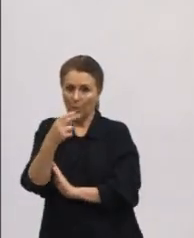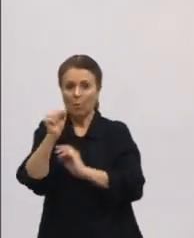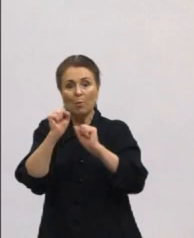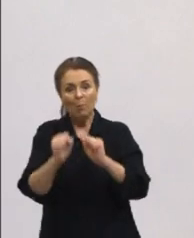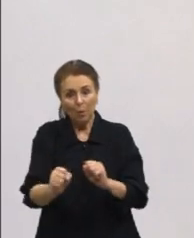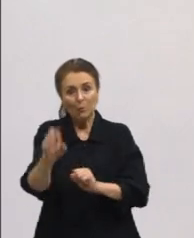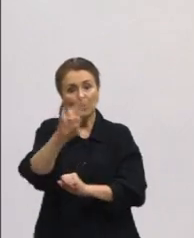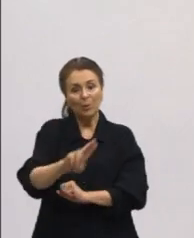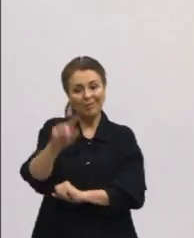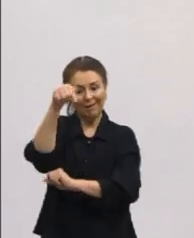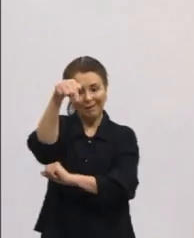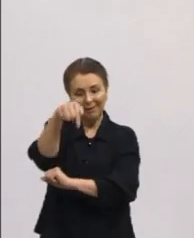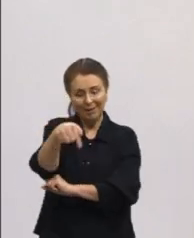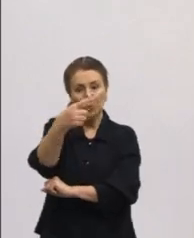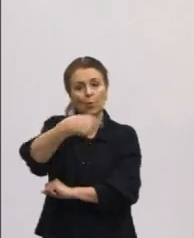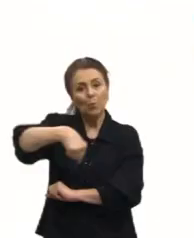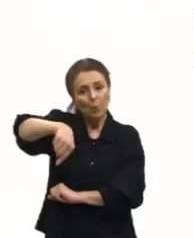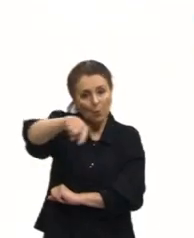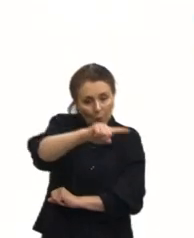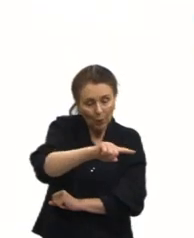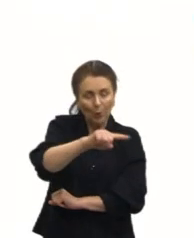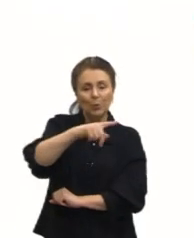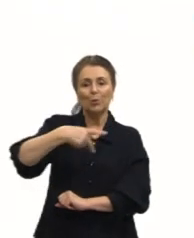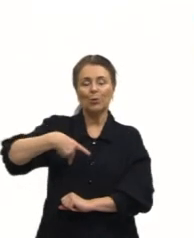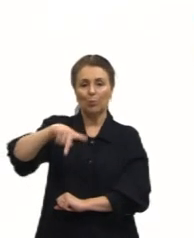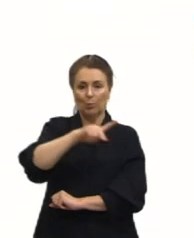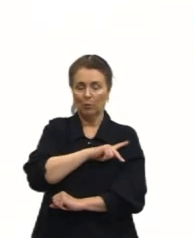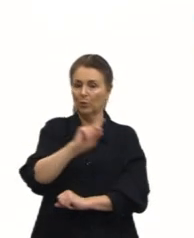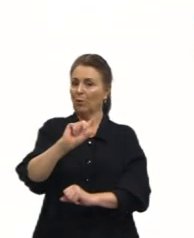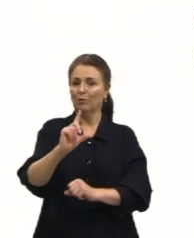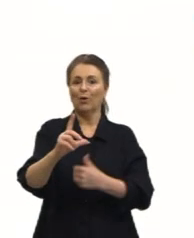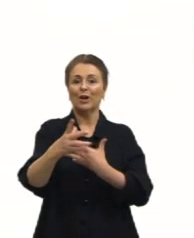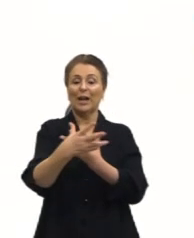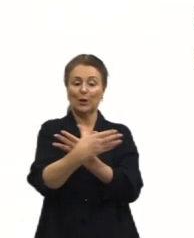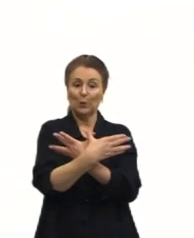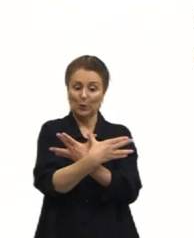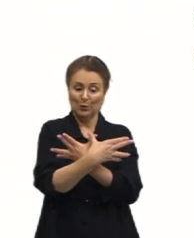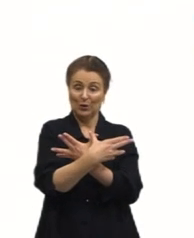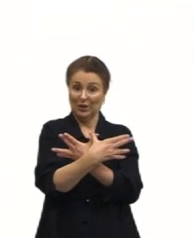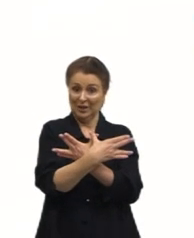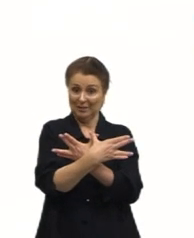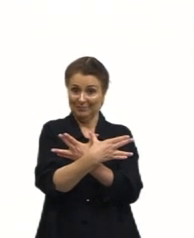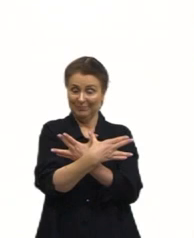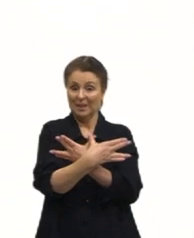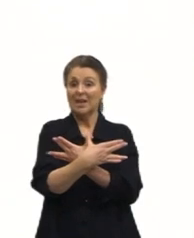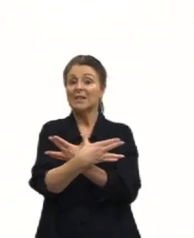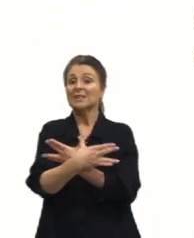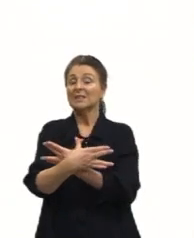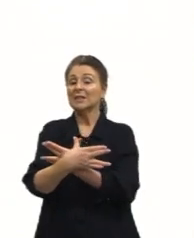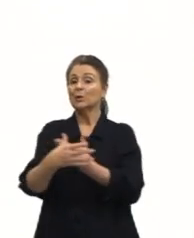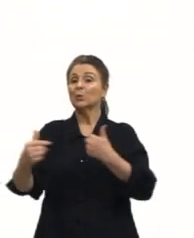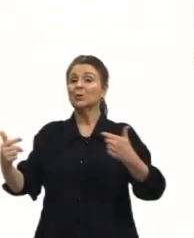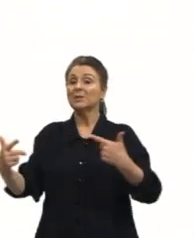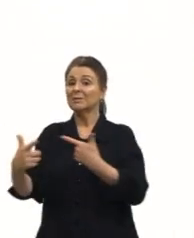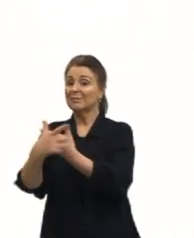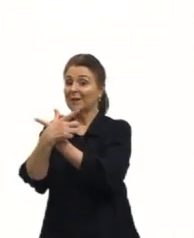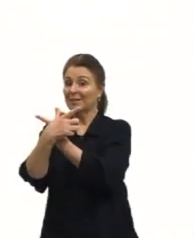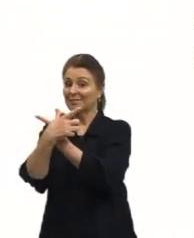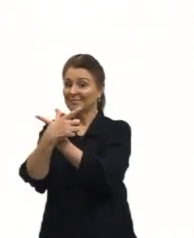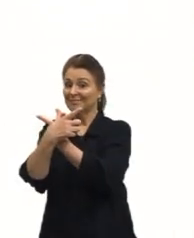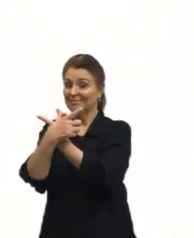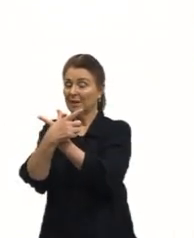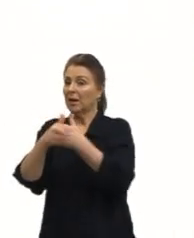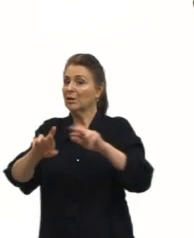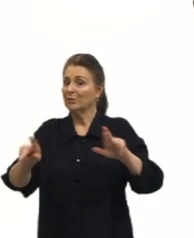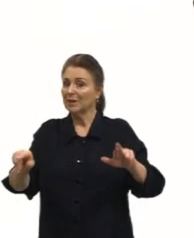a um outro povo né então a gente não foi especificamente de muitas imagens mas a gente falou dessa questão conceitual que dava embasamento então para